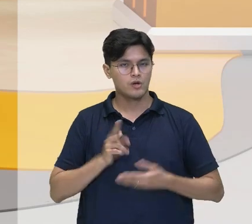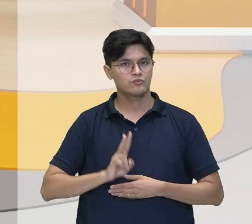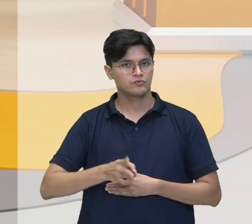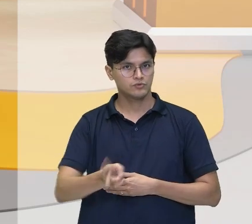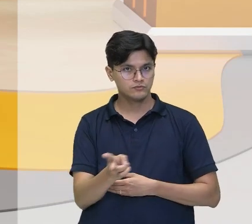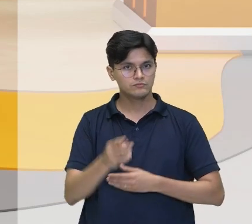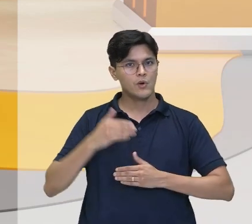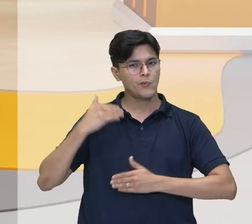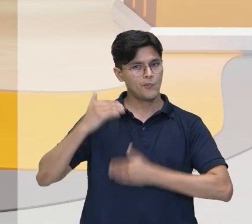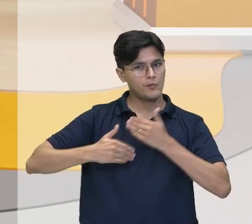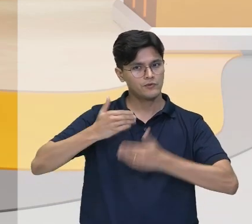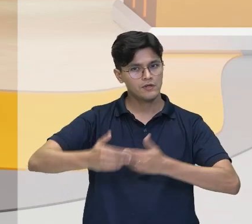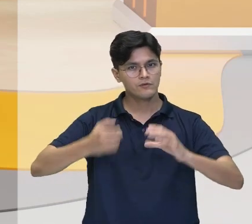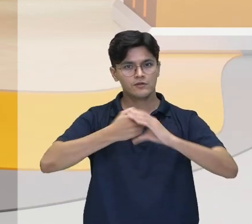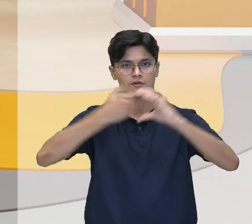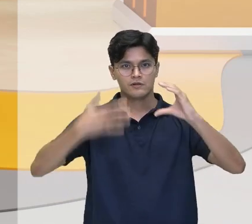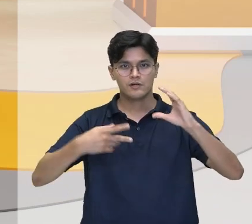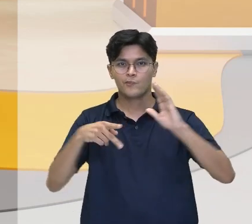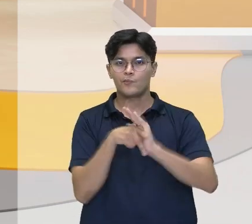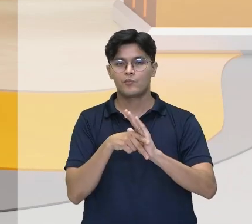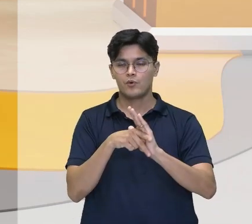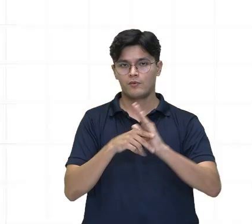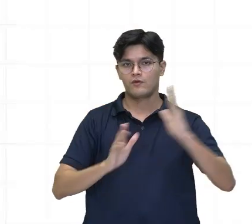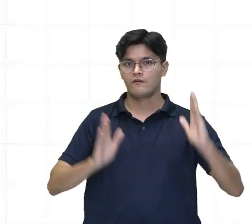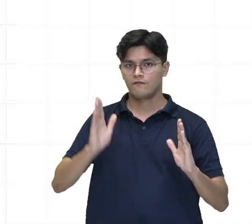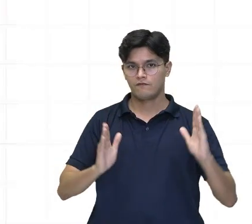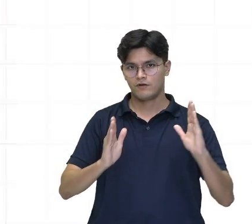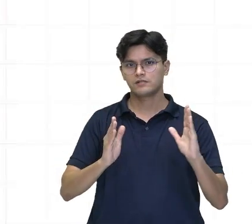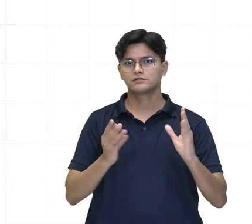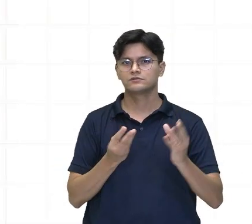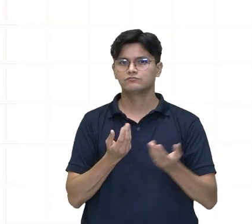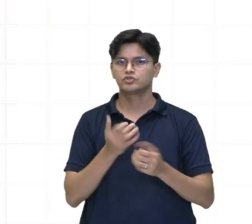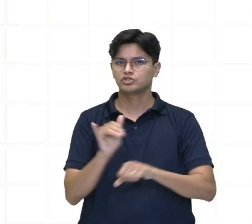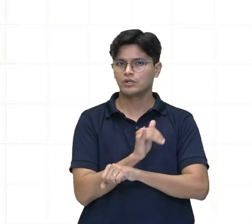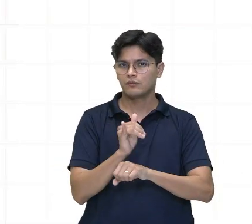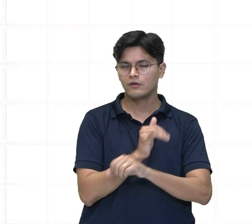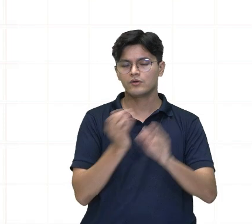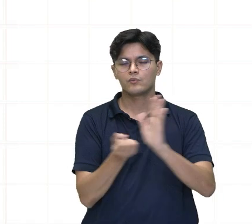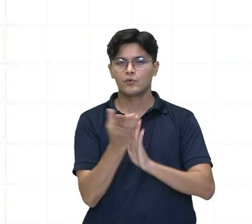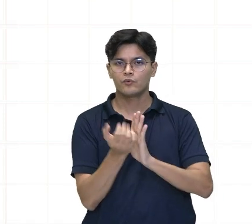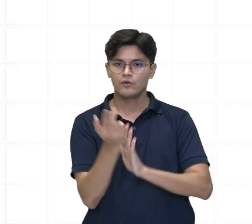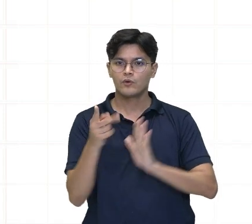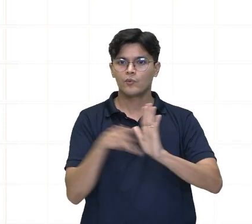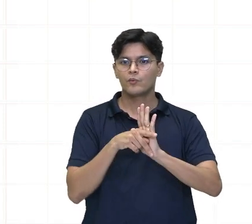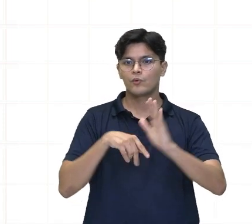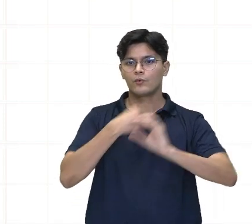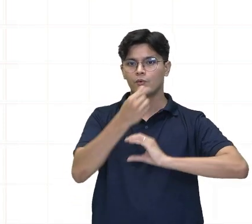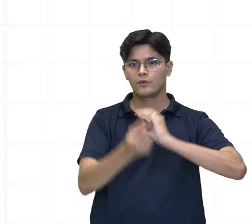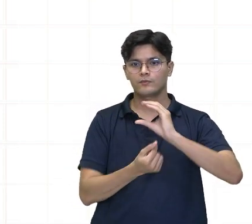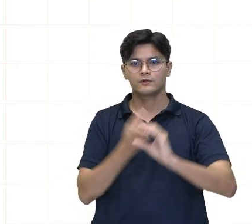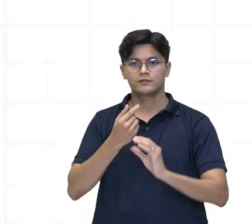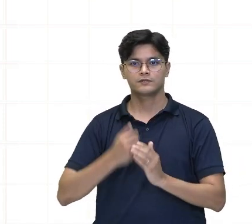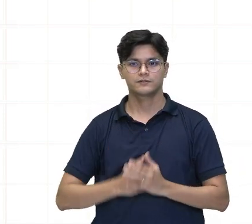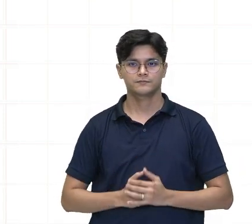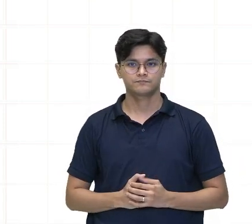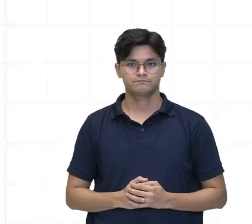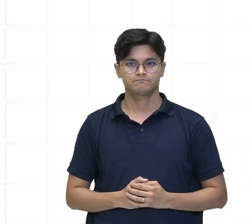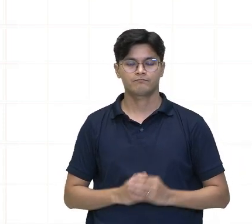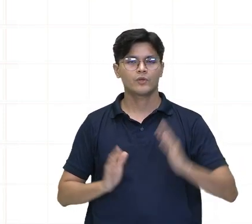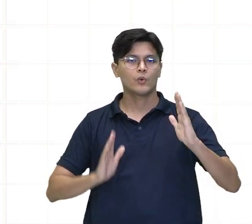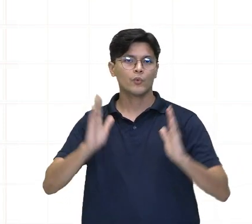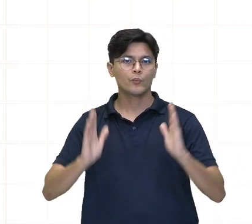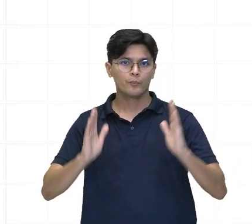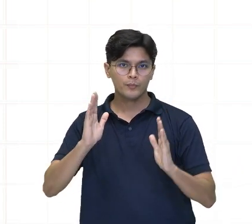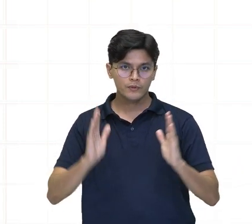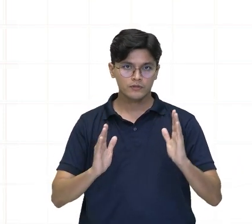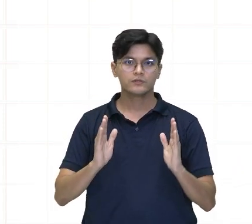fase industrial do modo de produção capitalista. Acompanhe aqui comigo. Bem, durante essa fase comercial, a gente tem a revolução